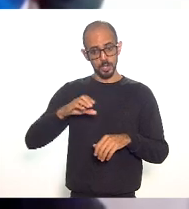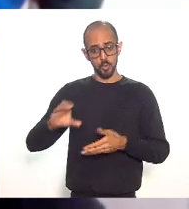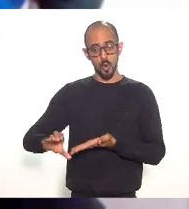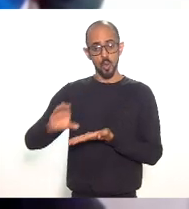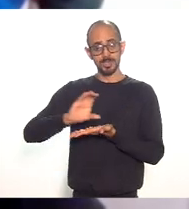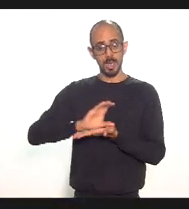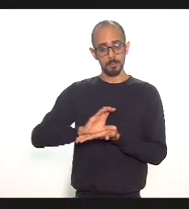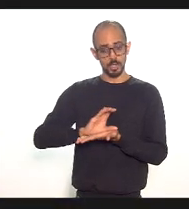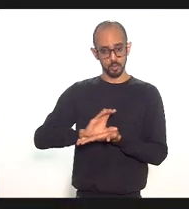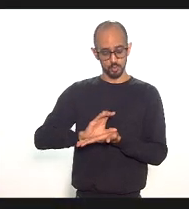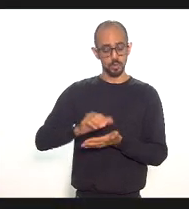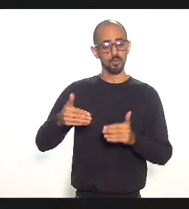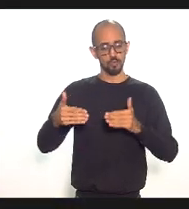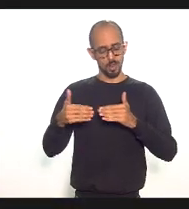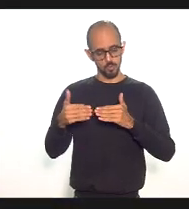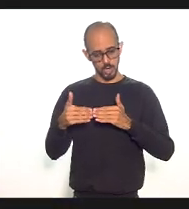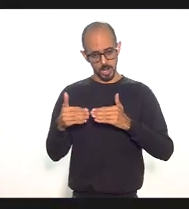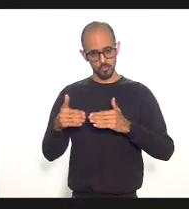Favorável.